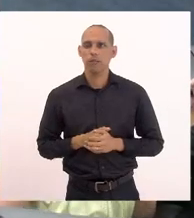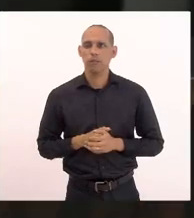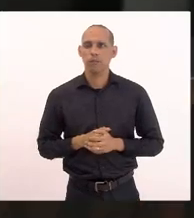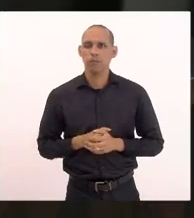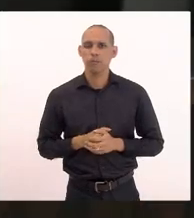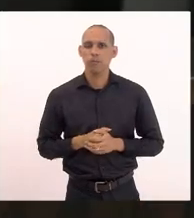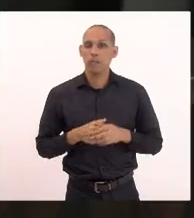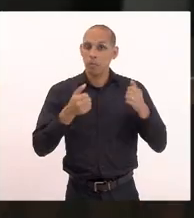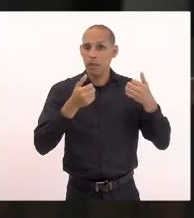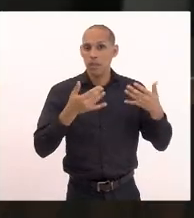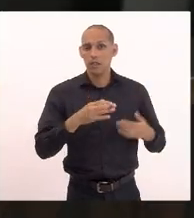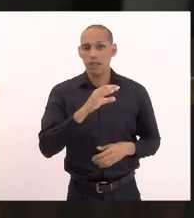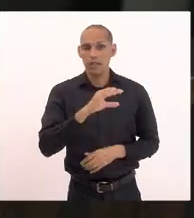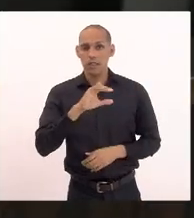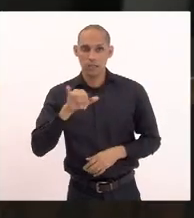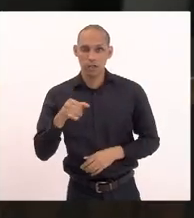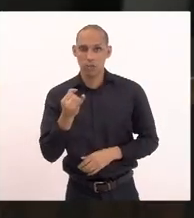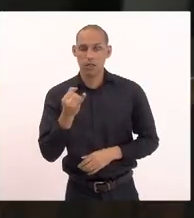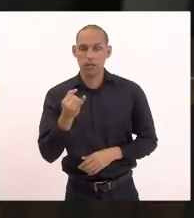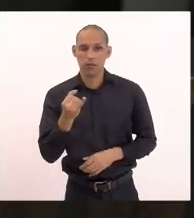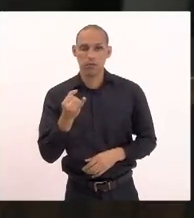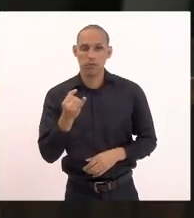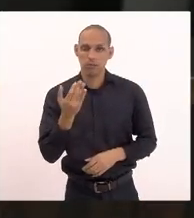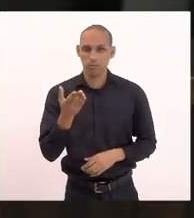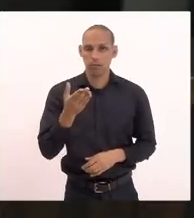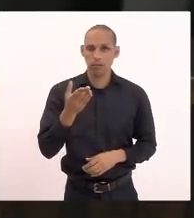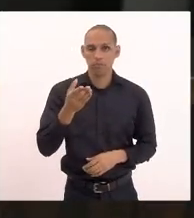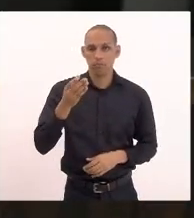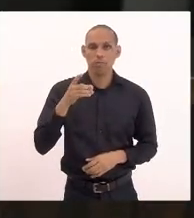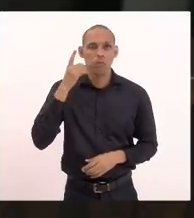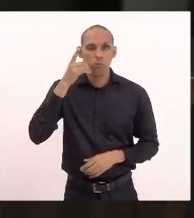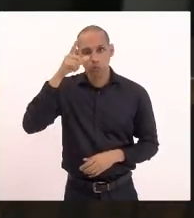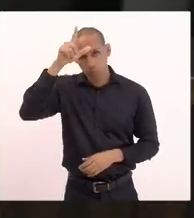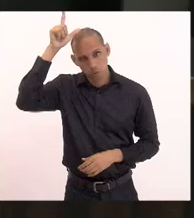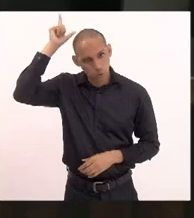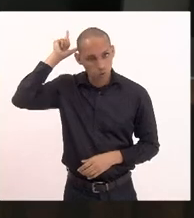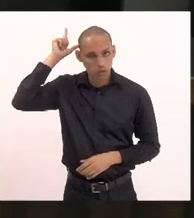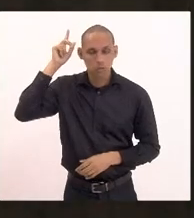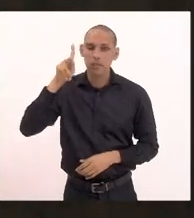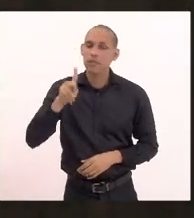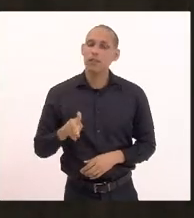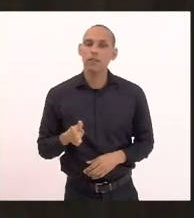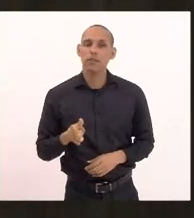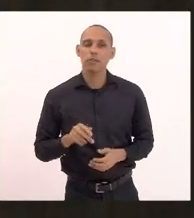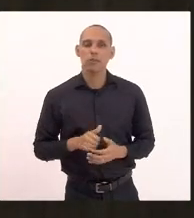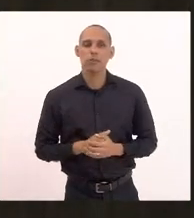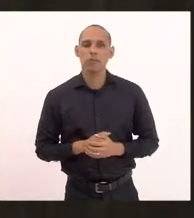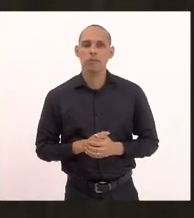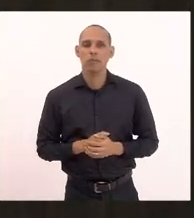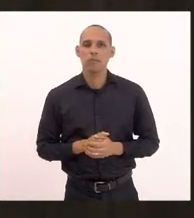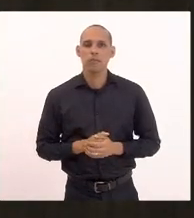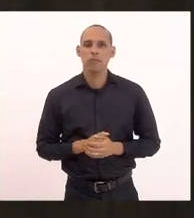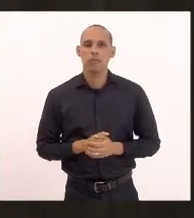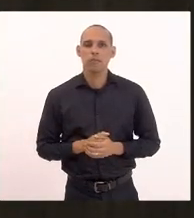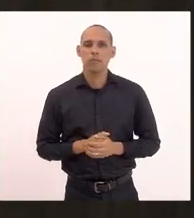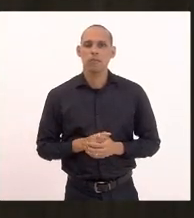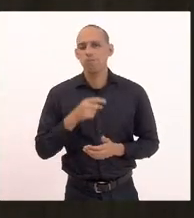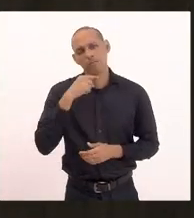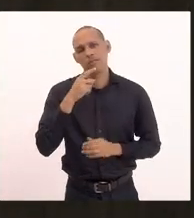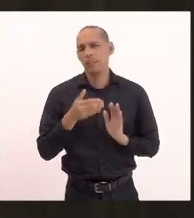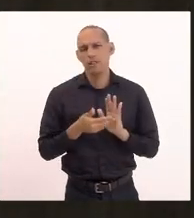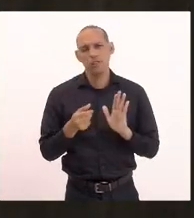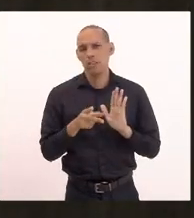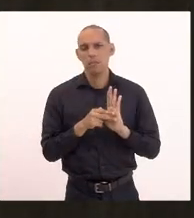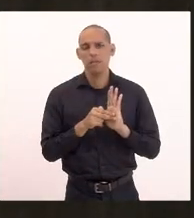Para emitir parecer pela Comissão de Constituição e Justiça, deputado Luiz Paulo. Senhor presidente, não era possível tirar